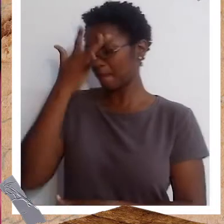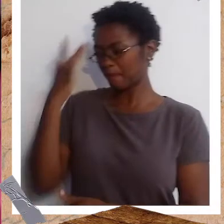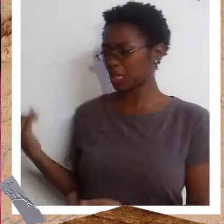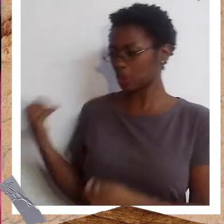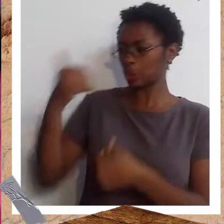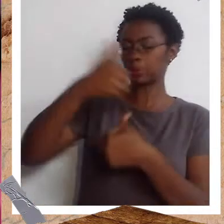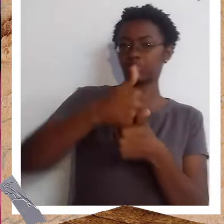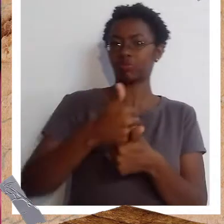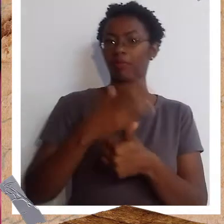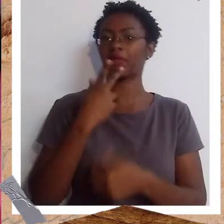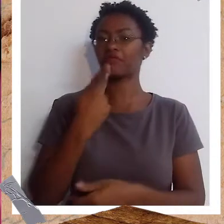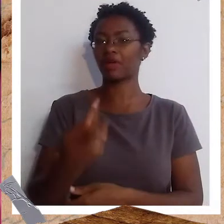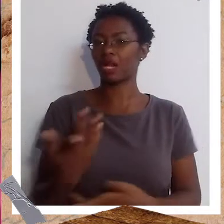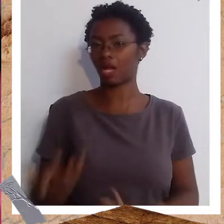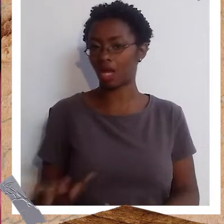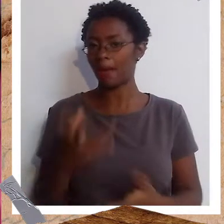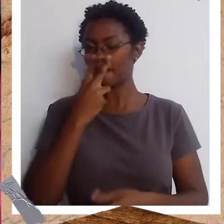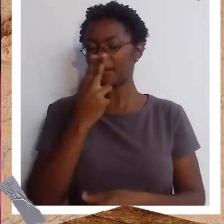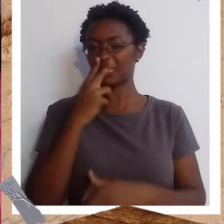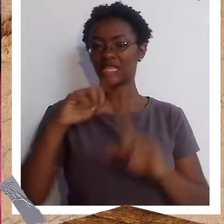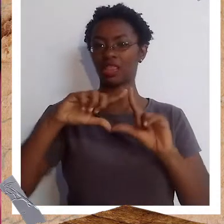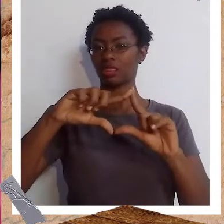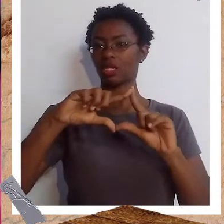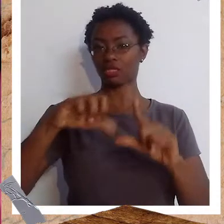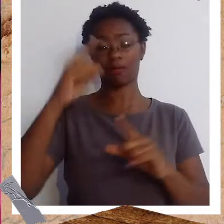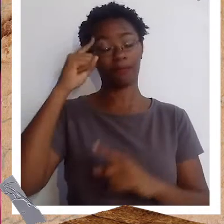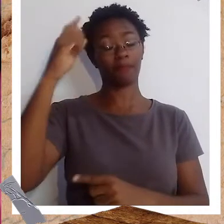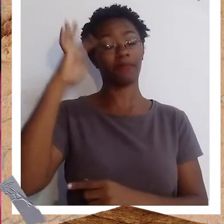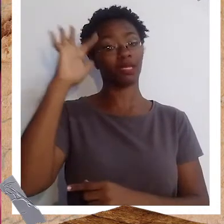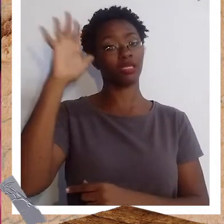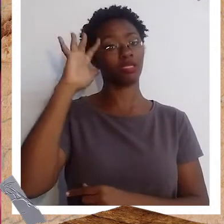é uma tradição no pensamento, na autoria